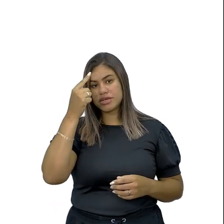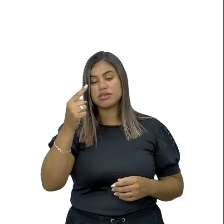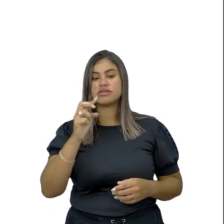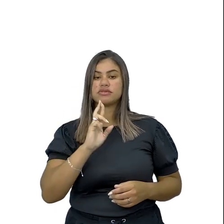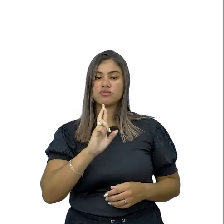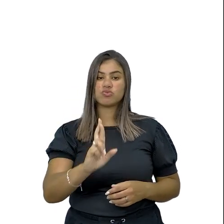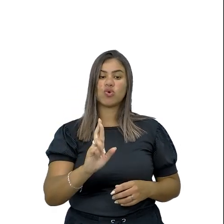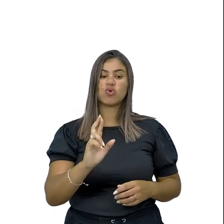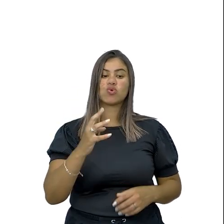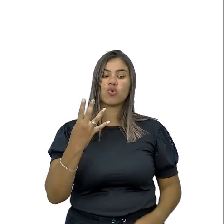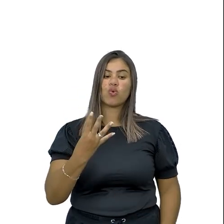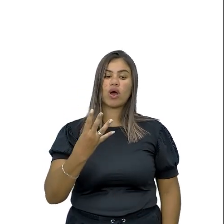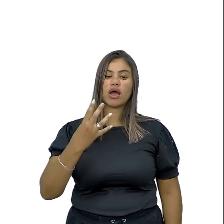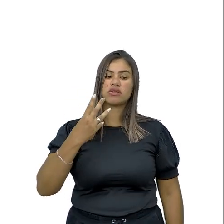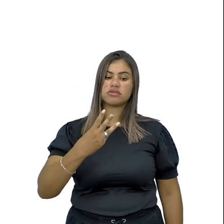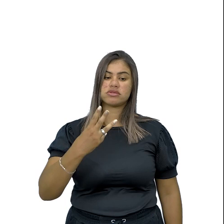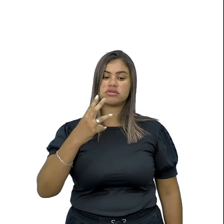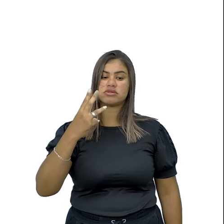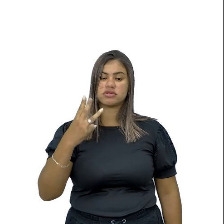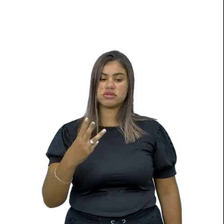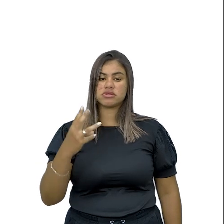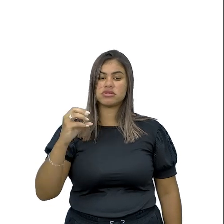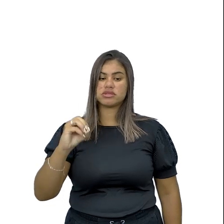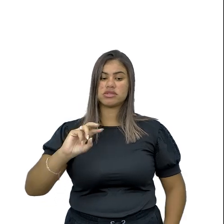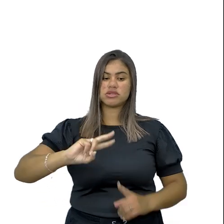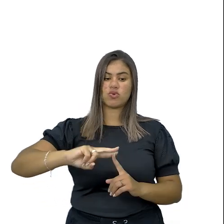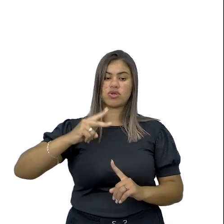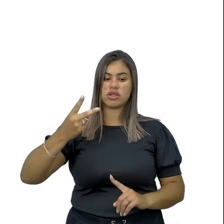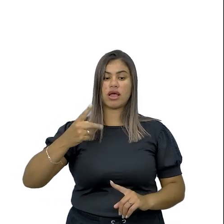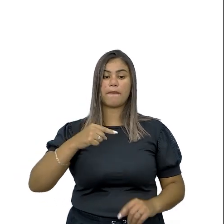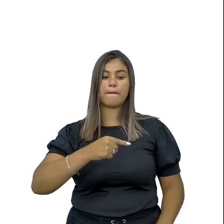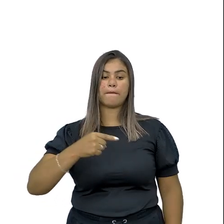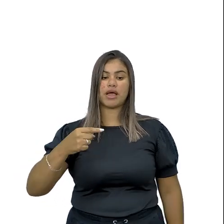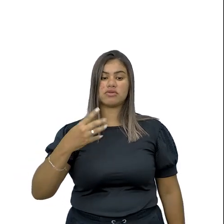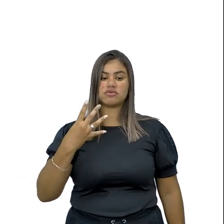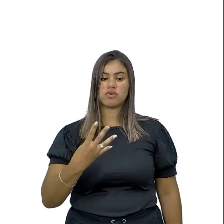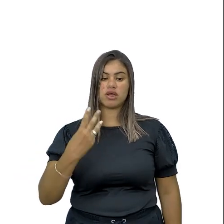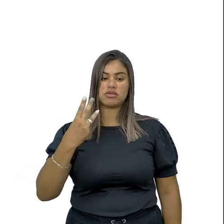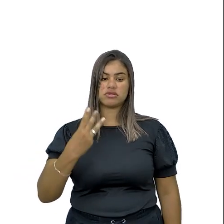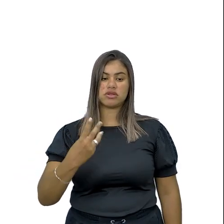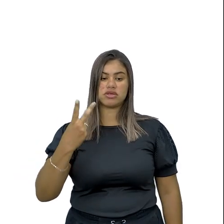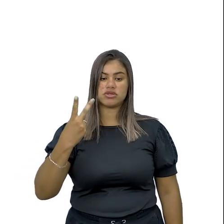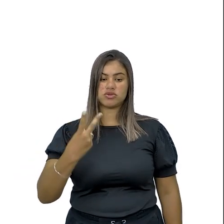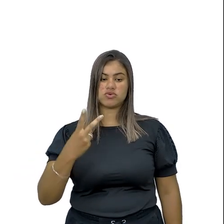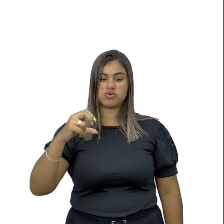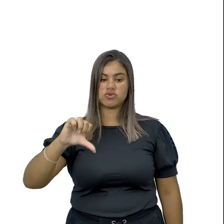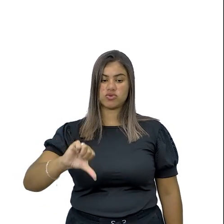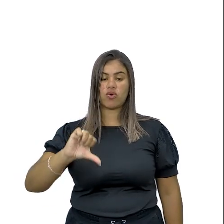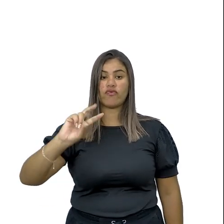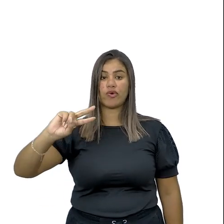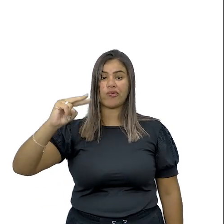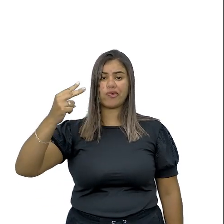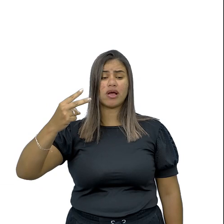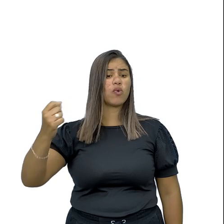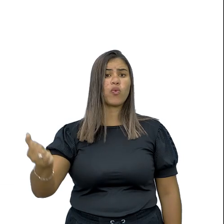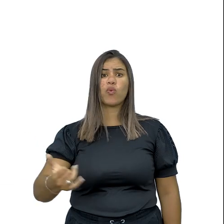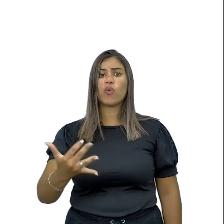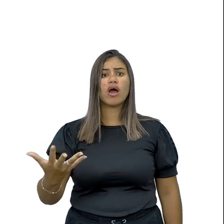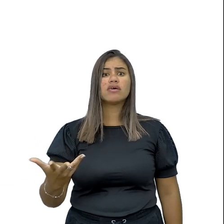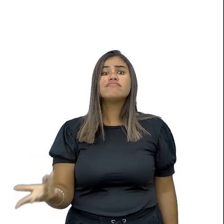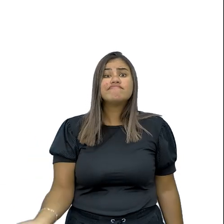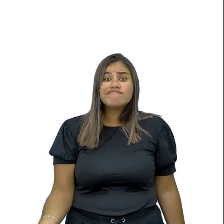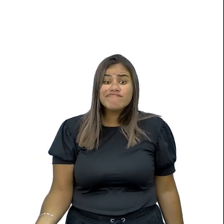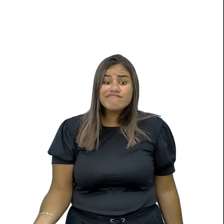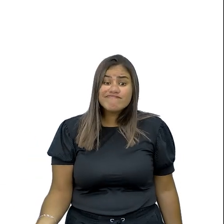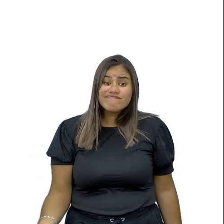de 4.330 ao quadrado, menos 4.329 ao quadrado, dá quanto? Quanto que é essa conta?